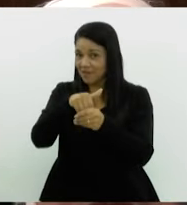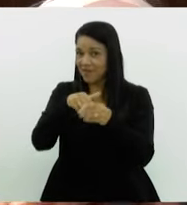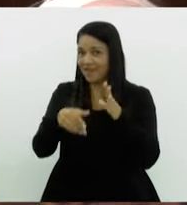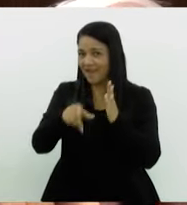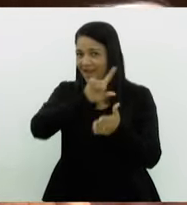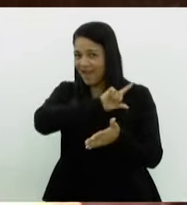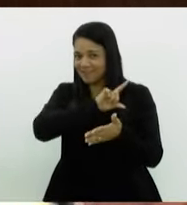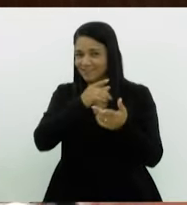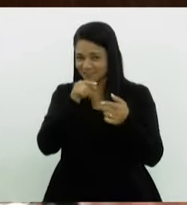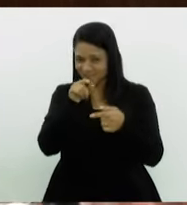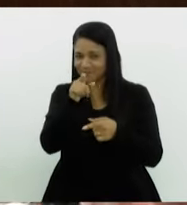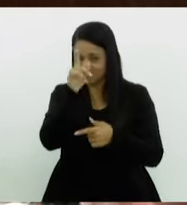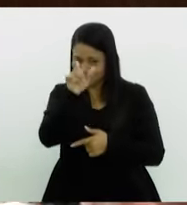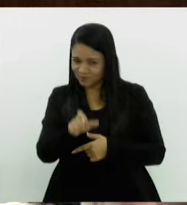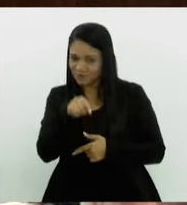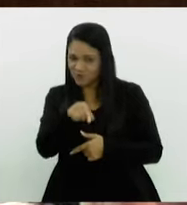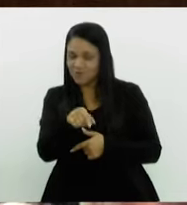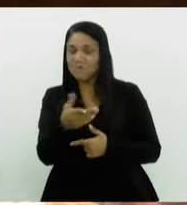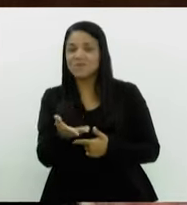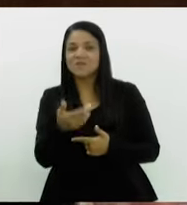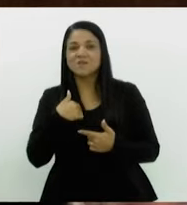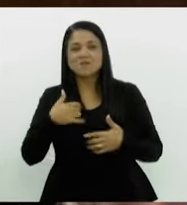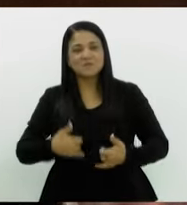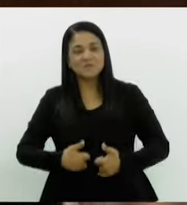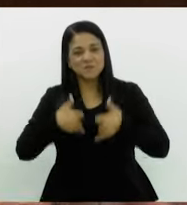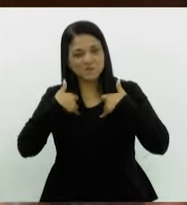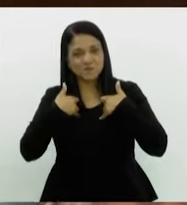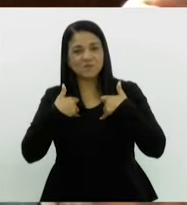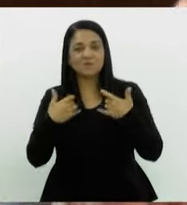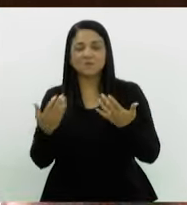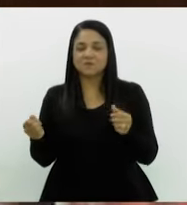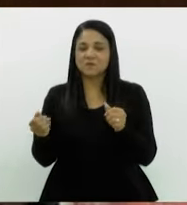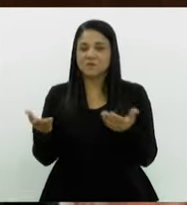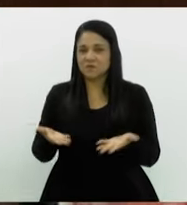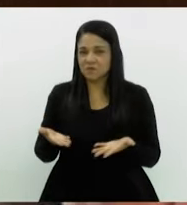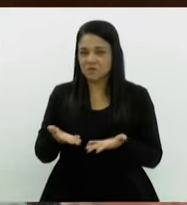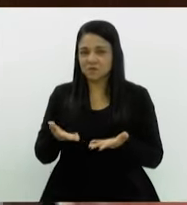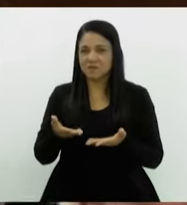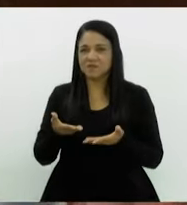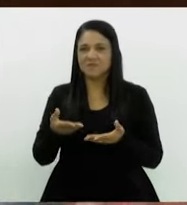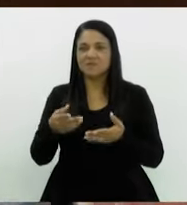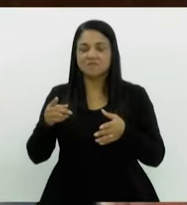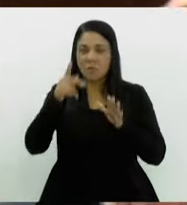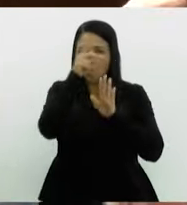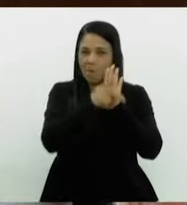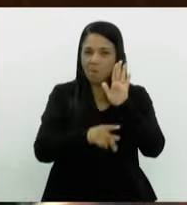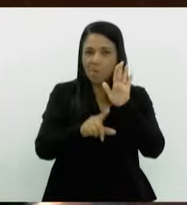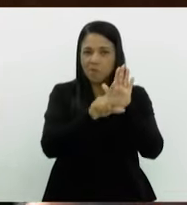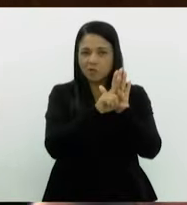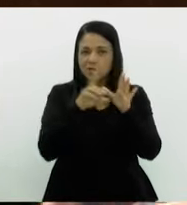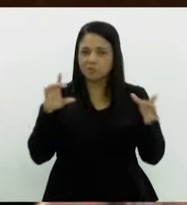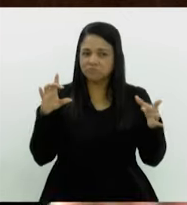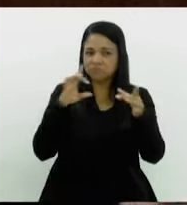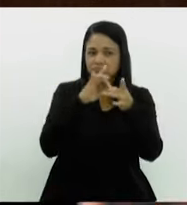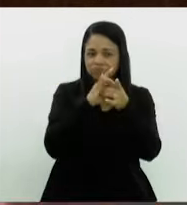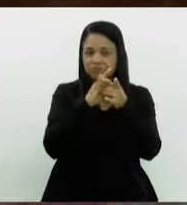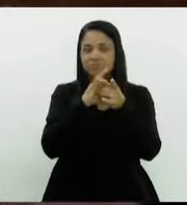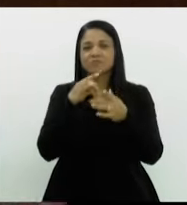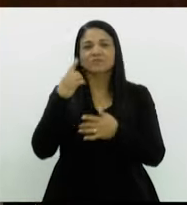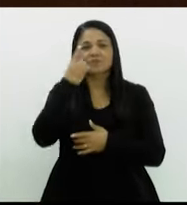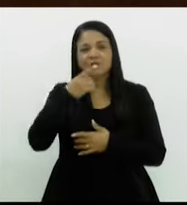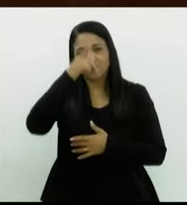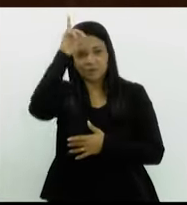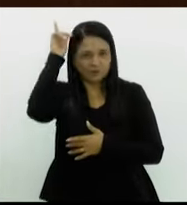Carlos Caiado, e hoje, para mim, é uma satisfação muito grande estar aqui, entrando com um projeto em coautoria com o senhor. Para mim, é uma satisfação.